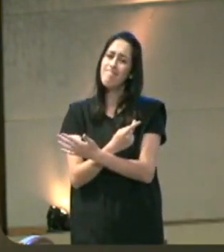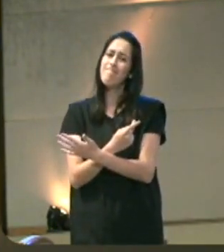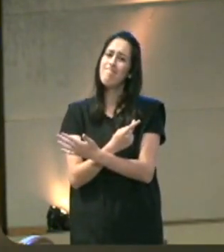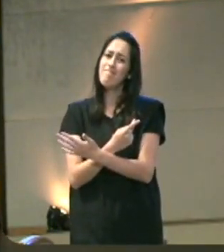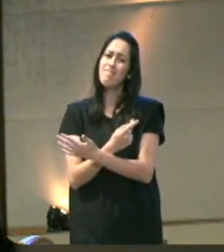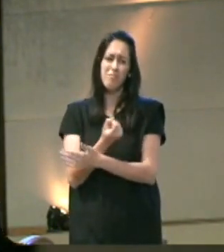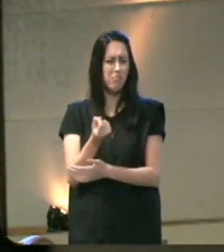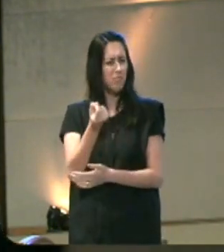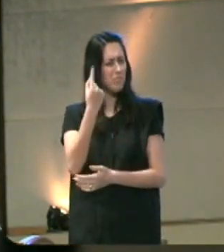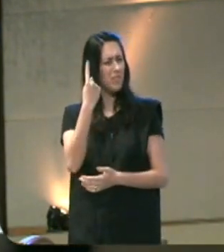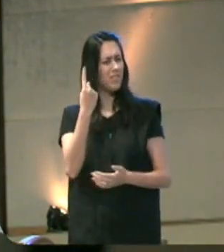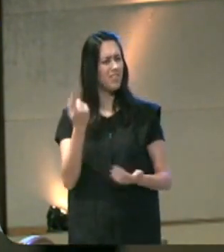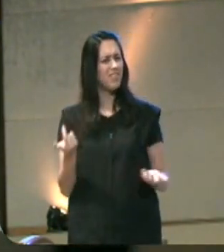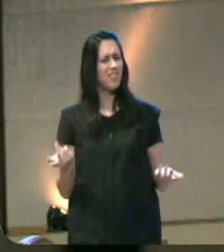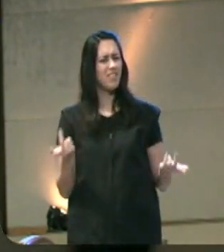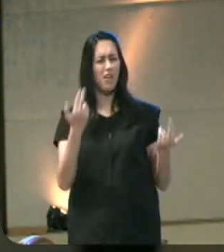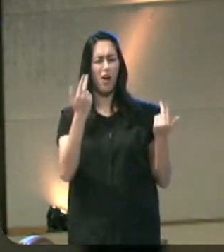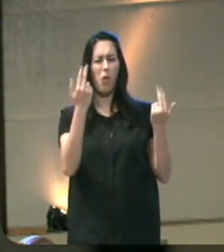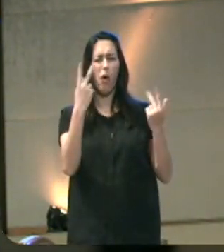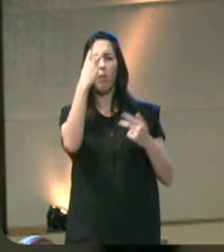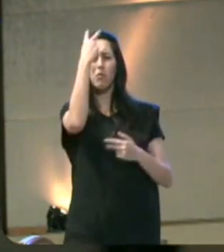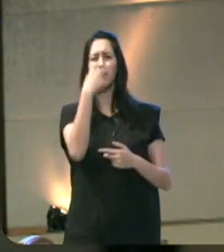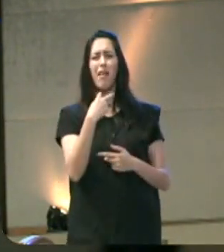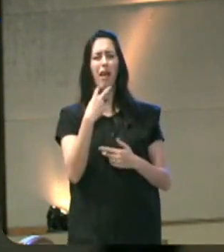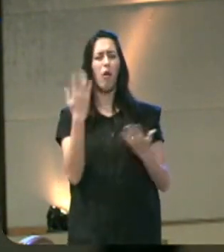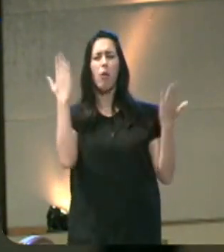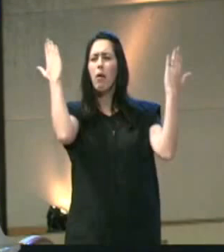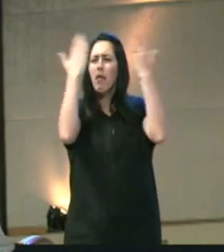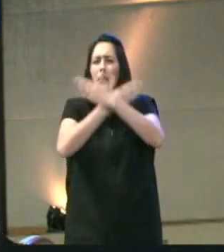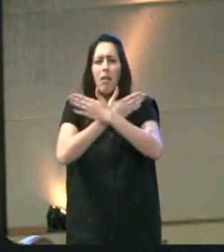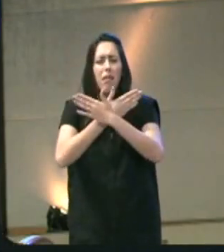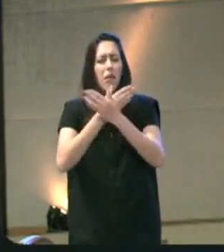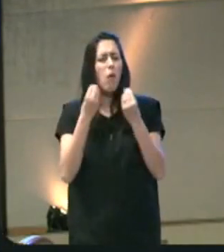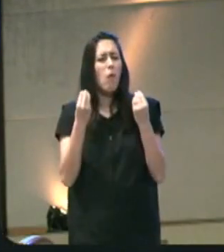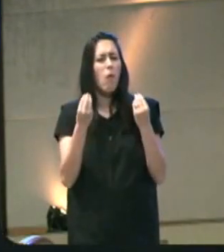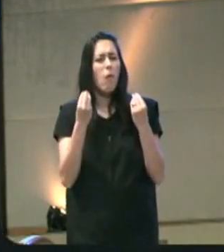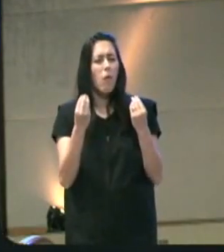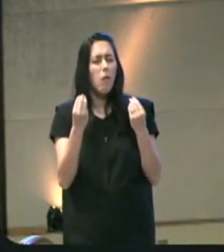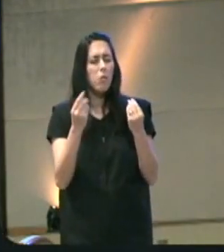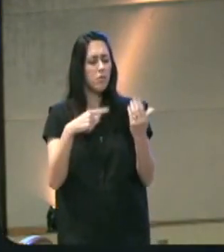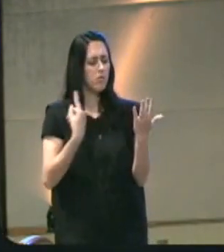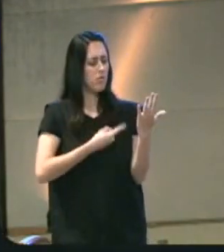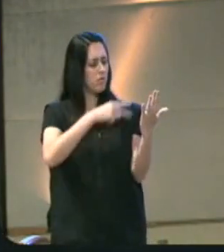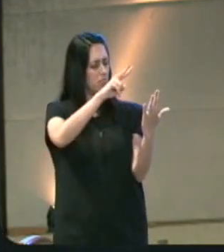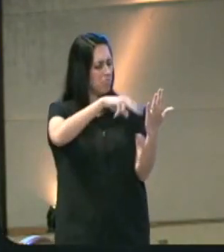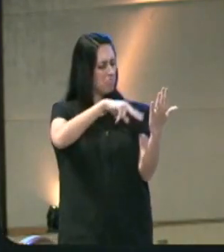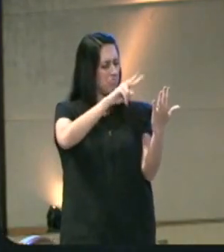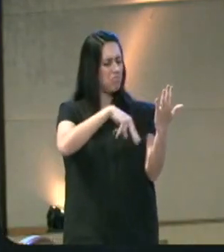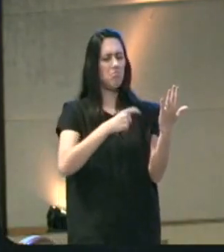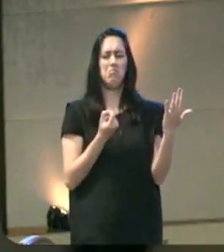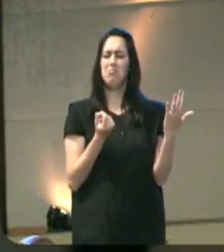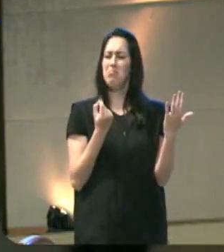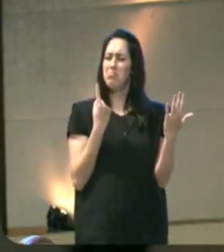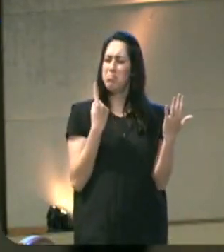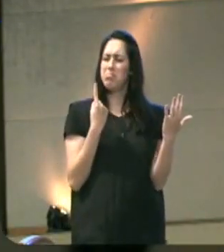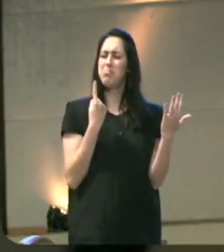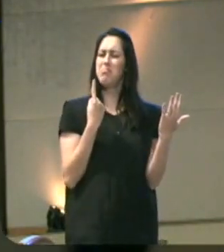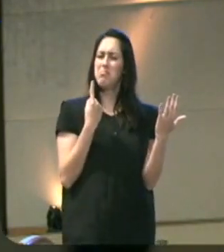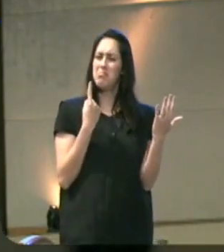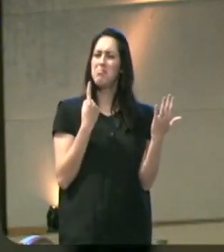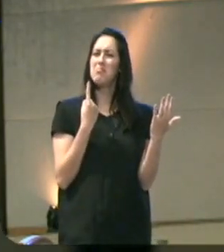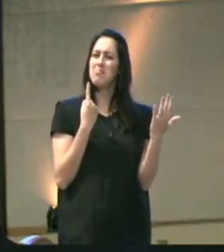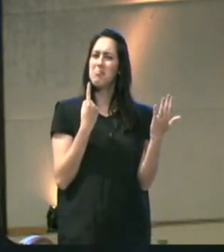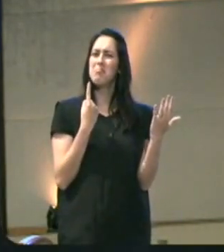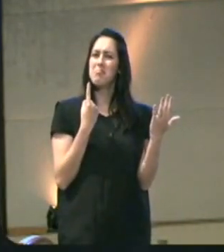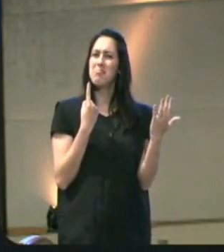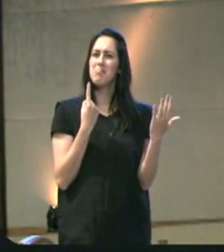É interessante isso. E apesar de ser extraordinário esse fato, ele